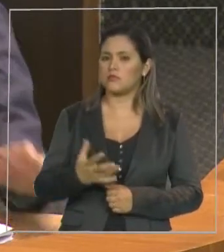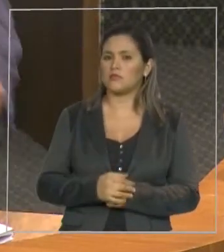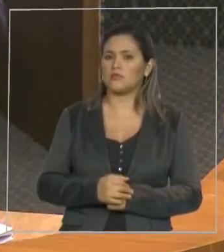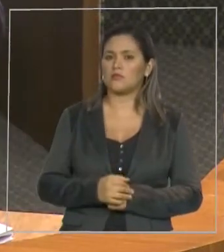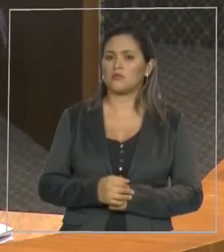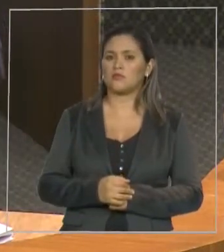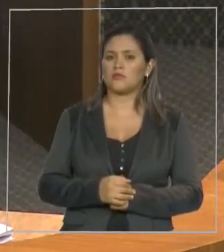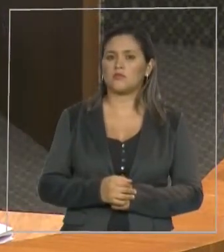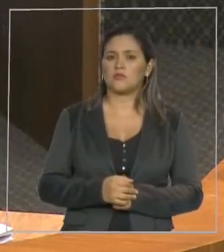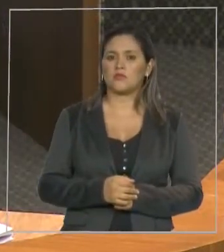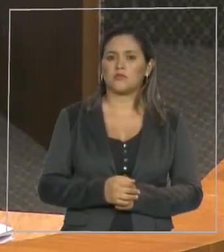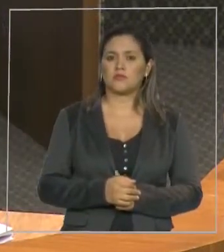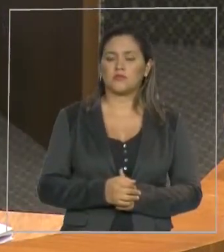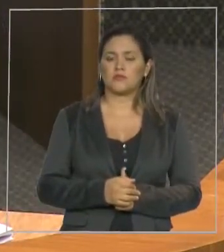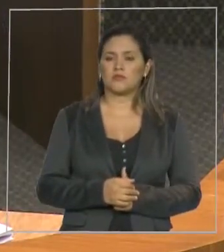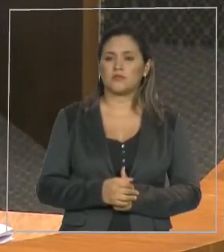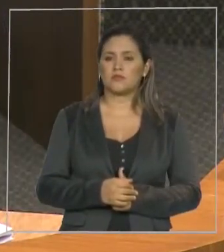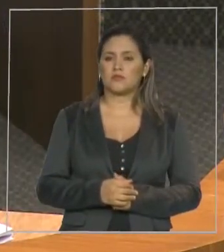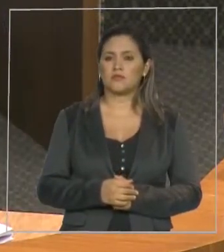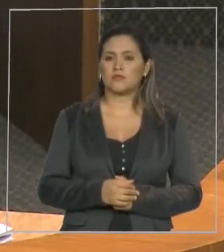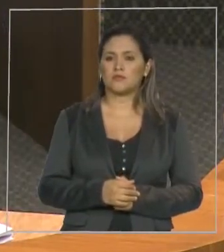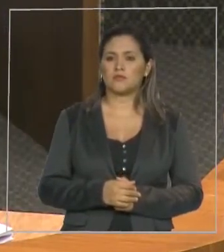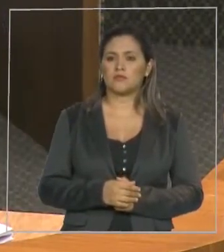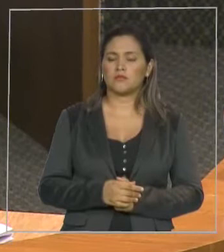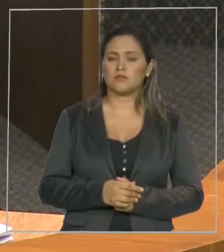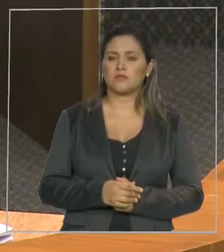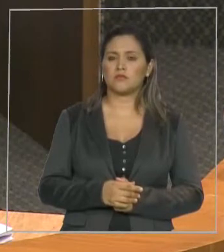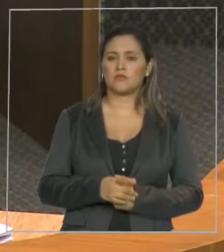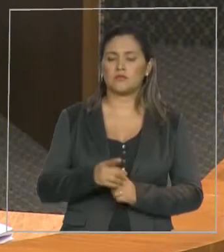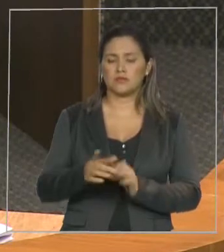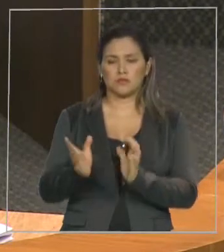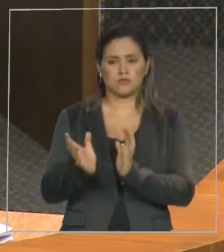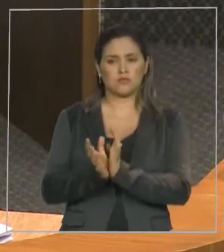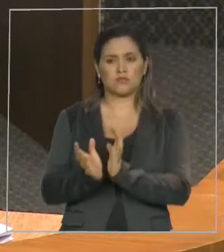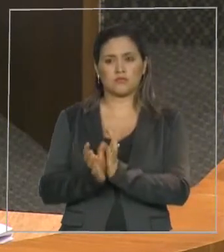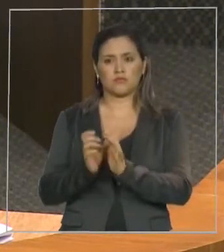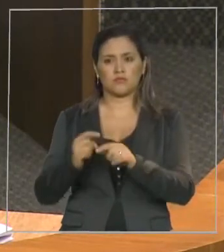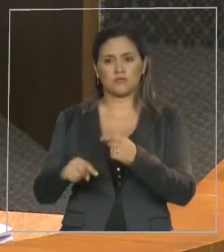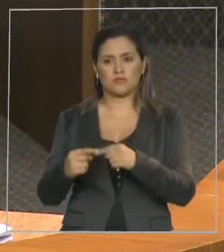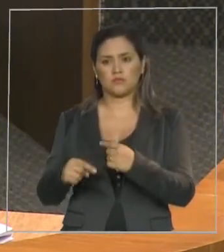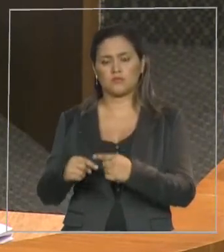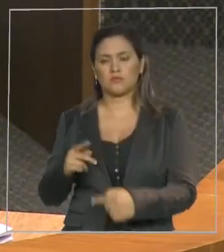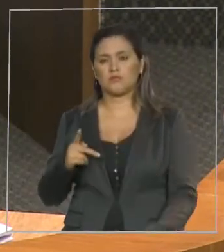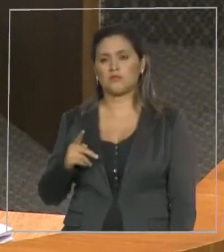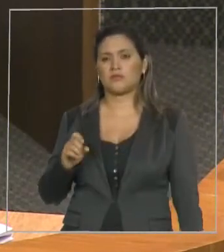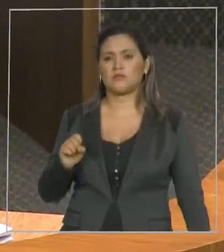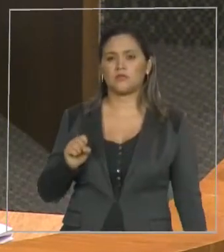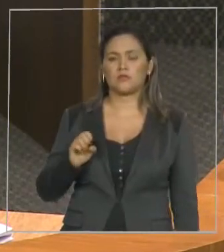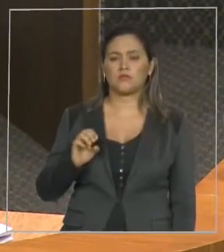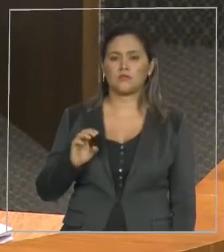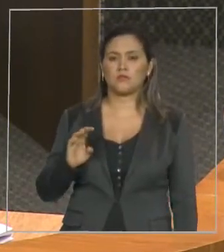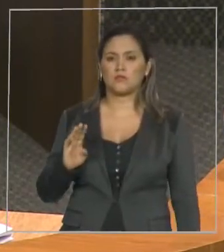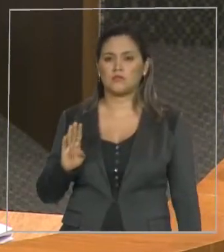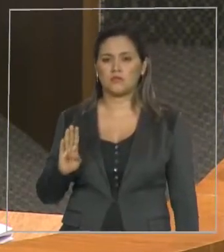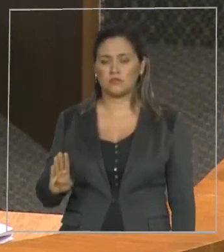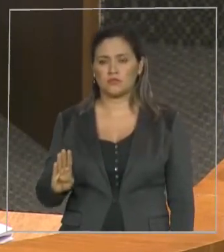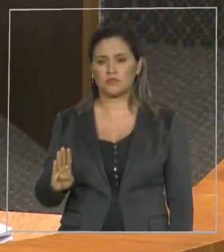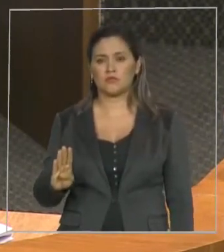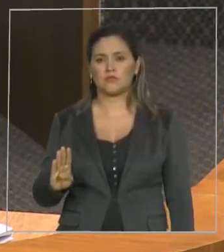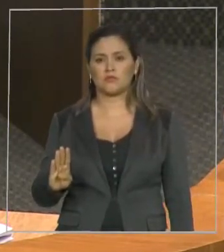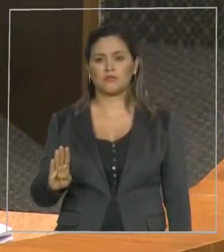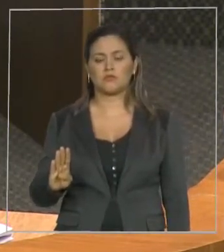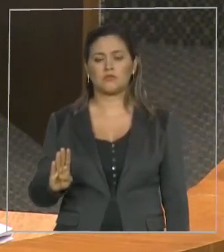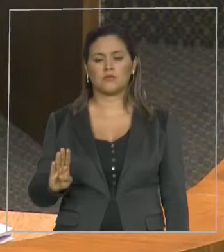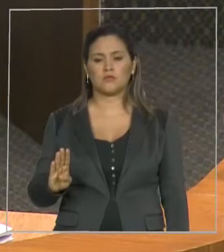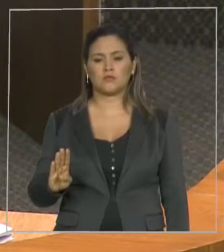dessa composição nacional e o PSB tirou o seu caminho com muita nitidez a